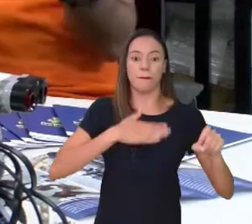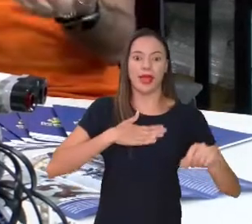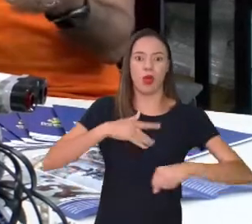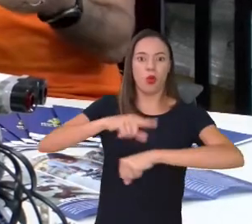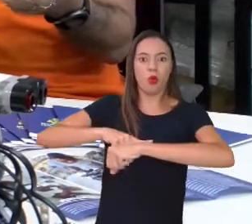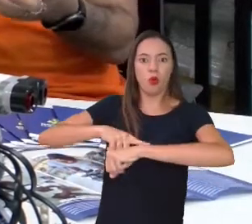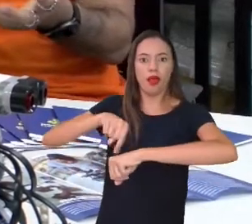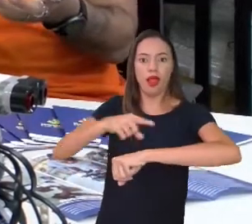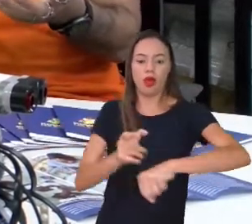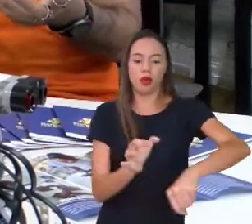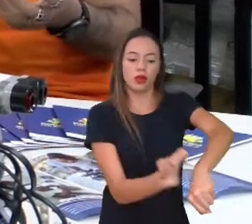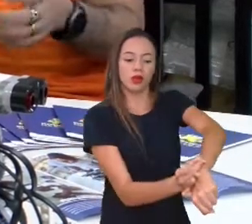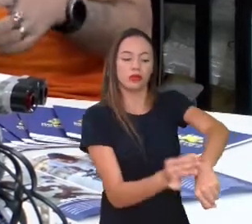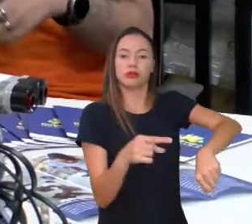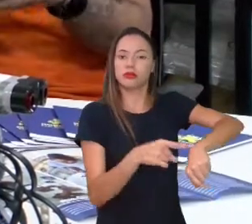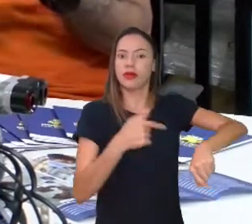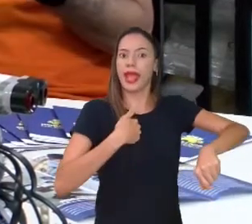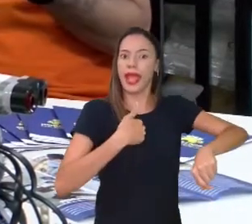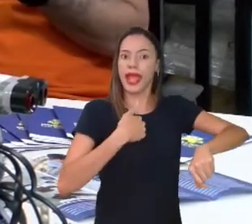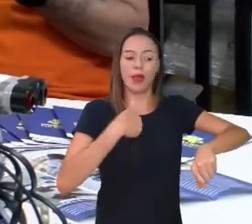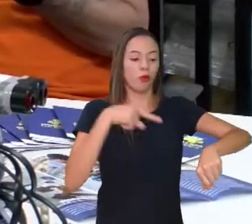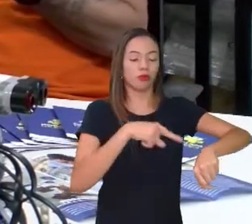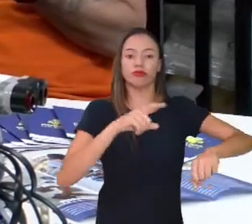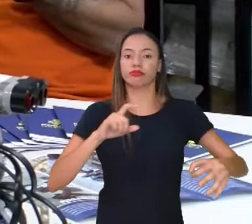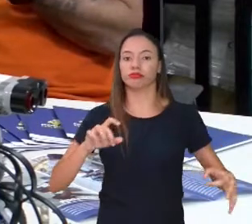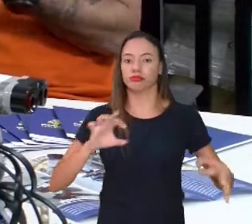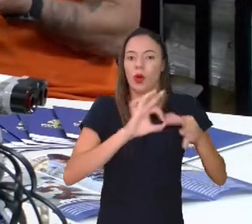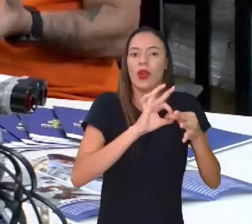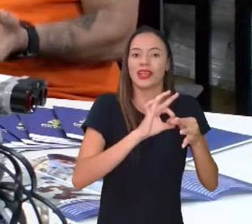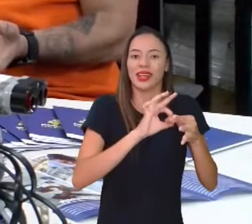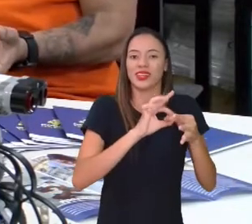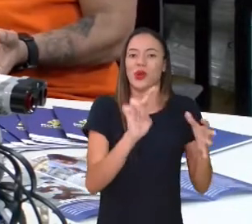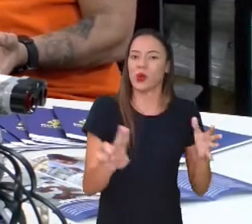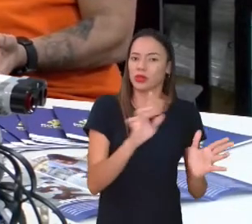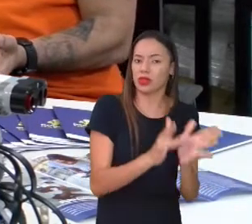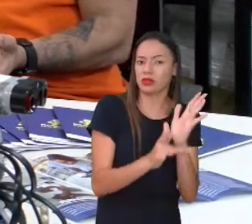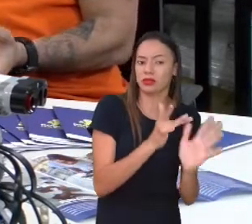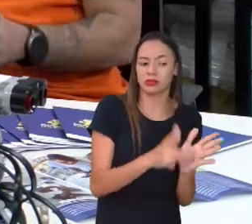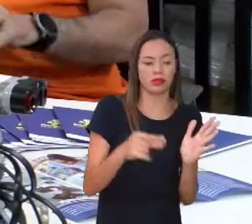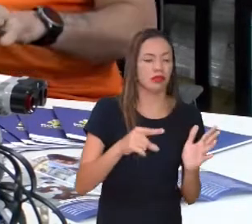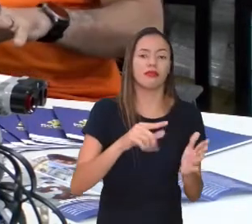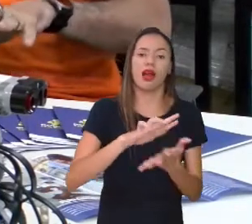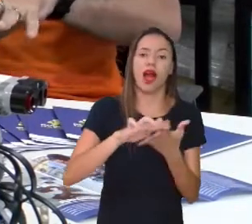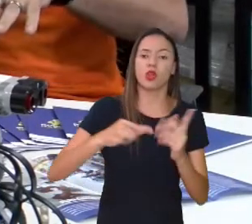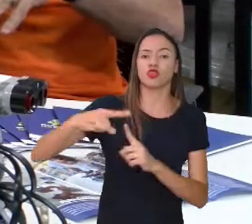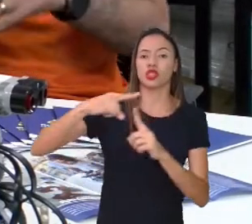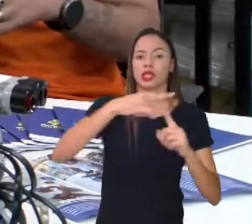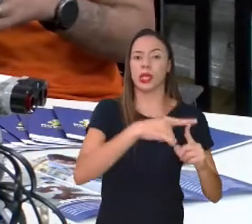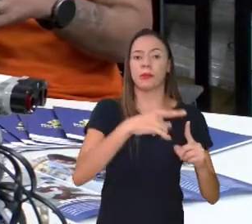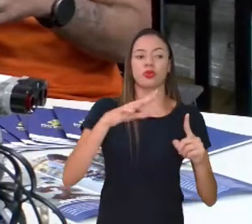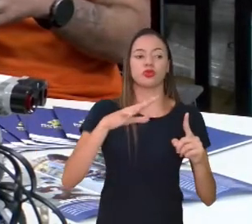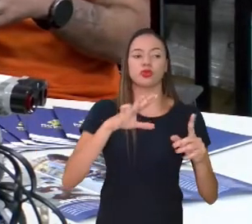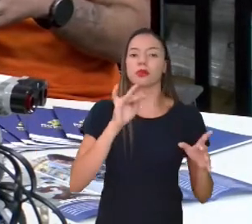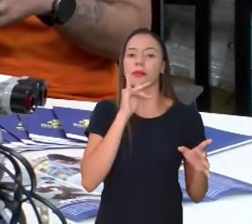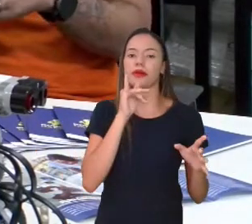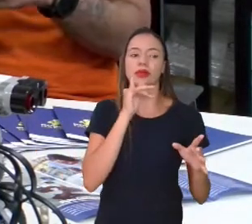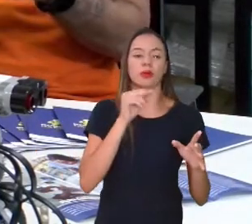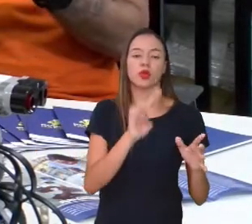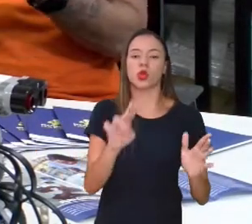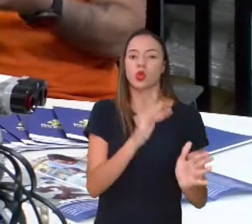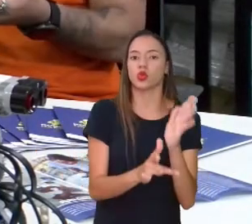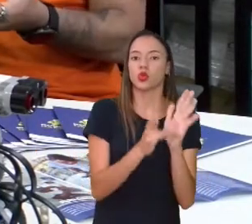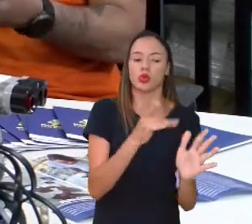eu estou conectado com ele, né? Então, essas diversas formas da gente se conectar, a gente percebe que isso é